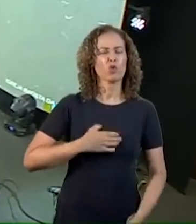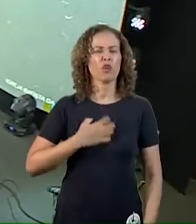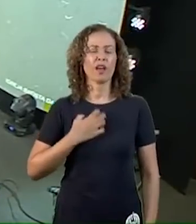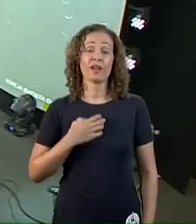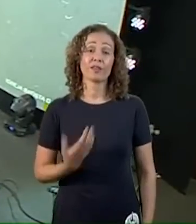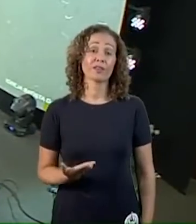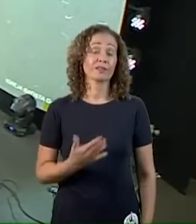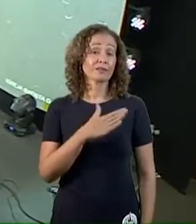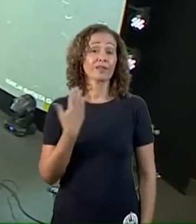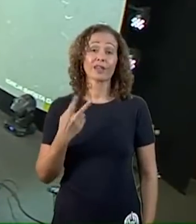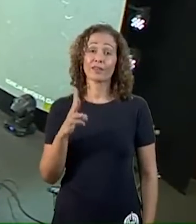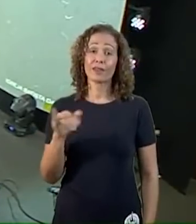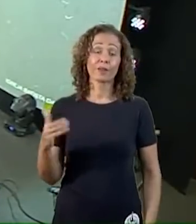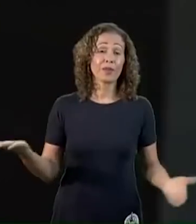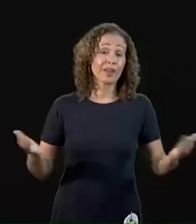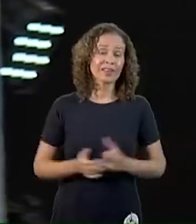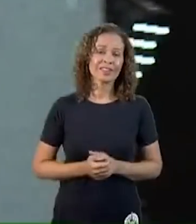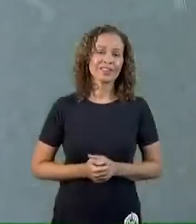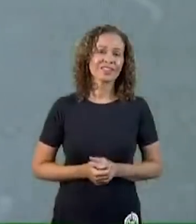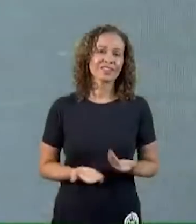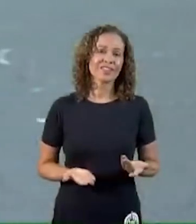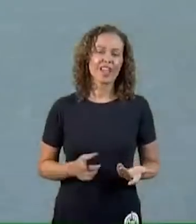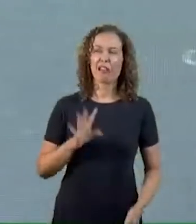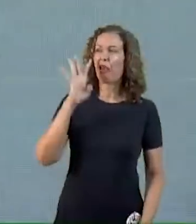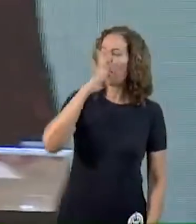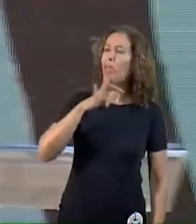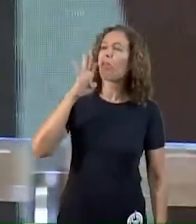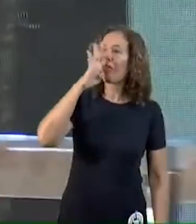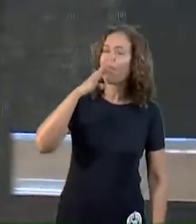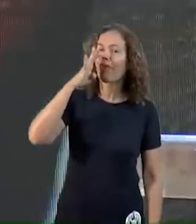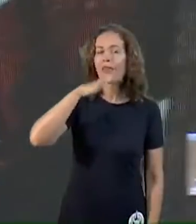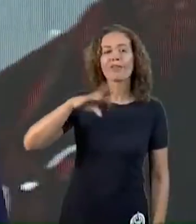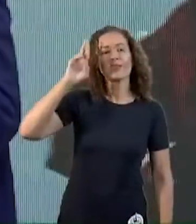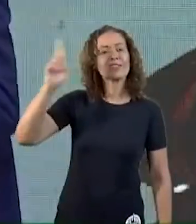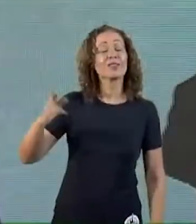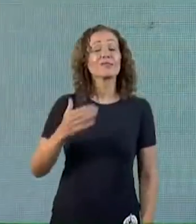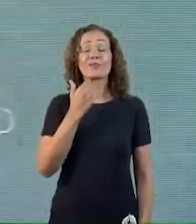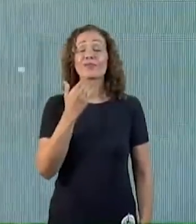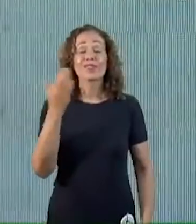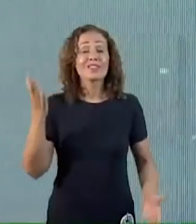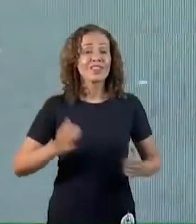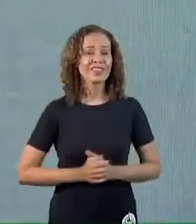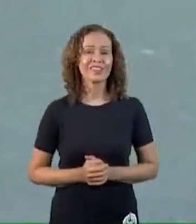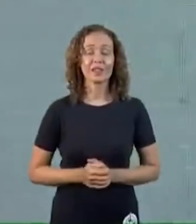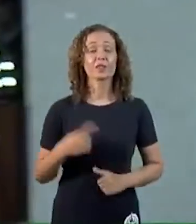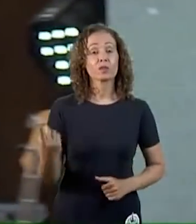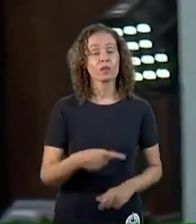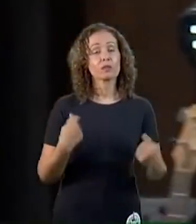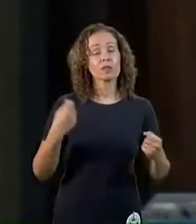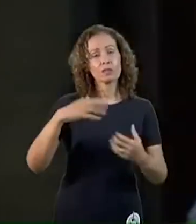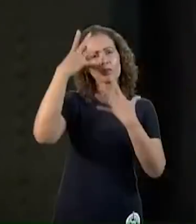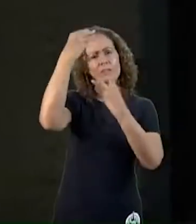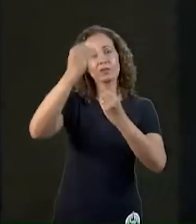Não adianta a gente fazer birra com o Senhor. O que mexe com Jesus é fé. Sabe o que é fé? Eu não entendo porque que